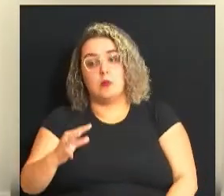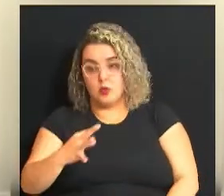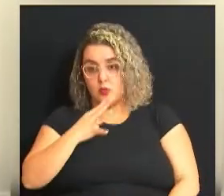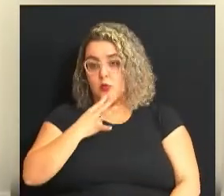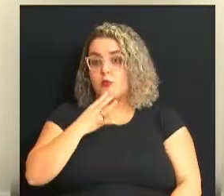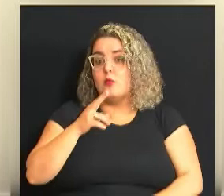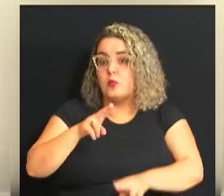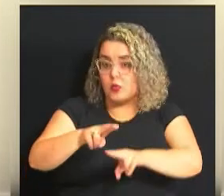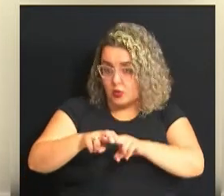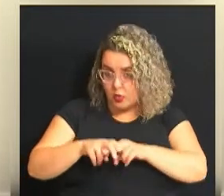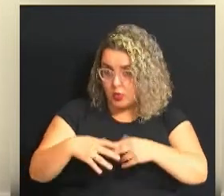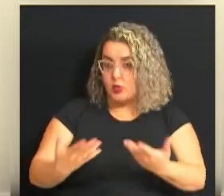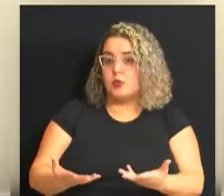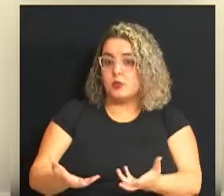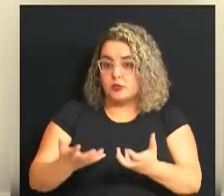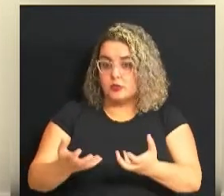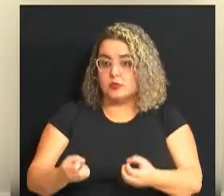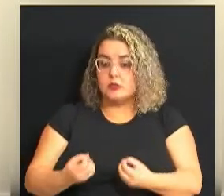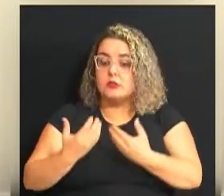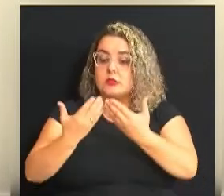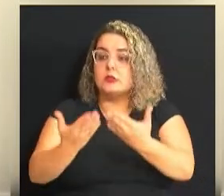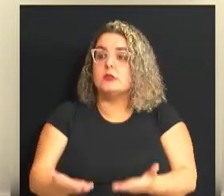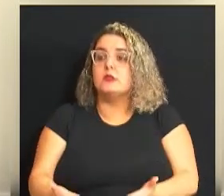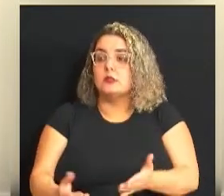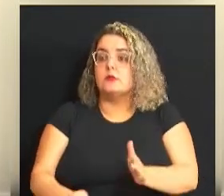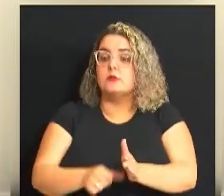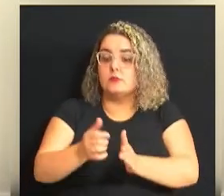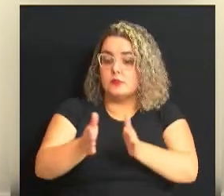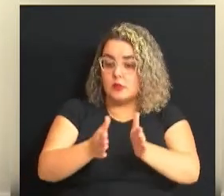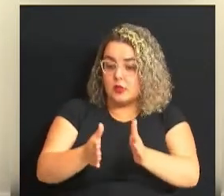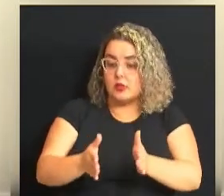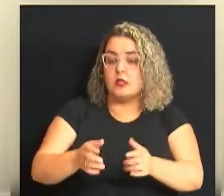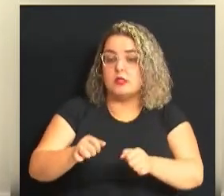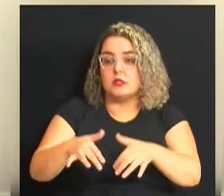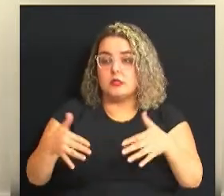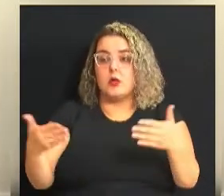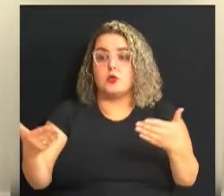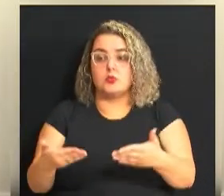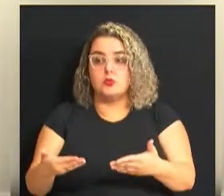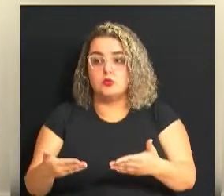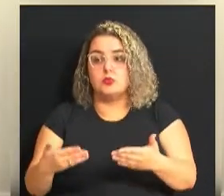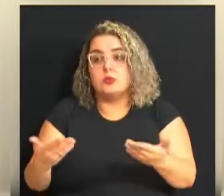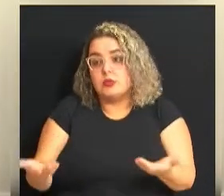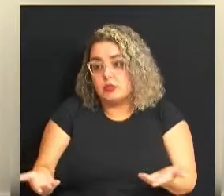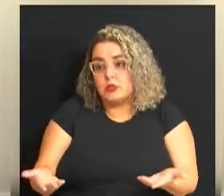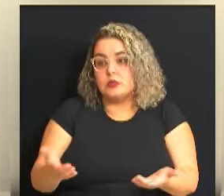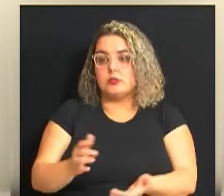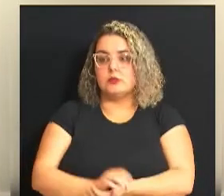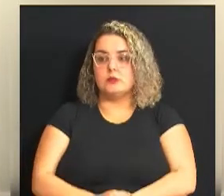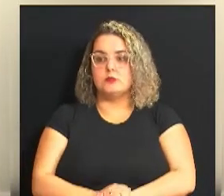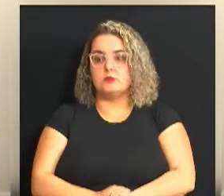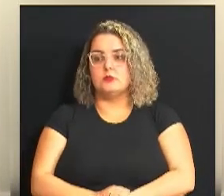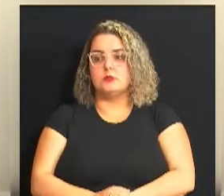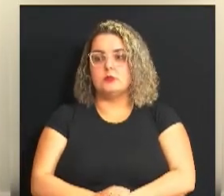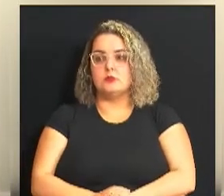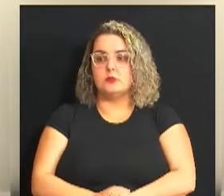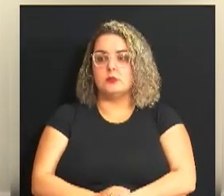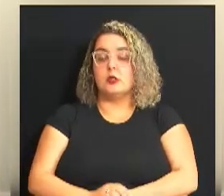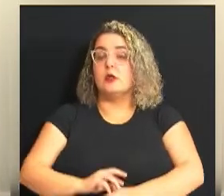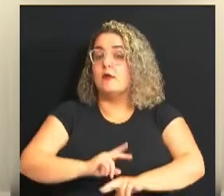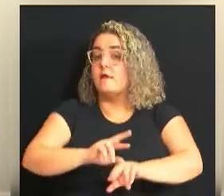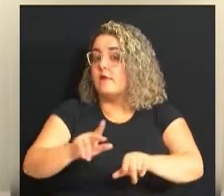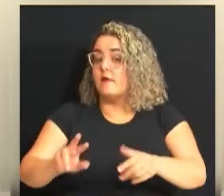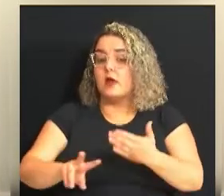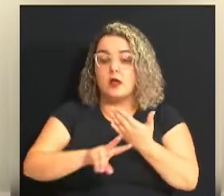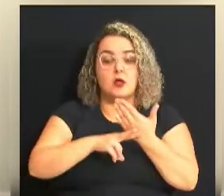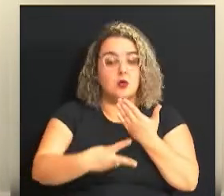gente quis trazer para a primeira parte da sessão de hoje, né? E que, assim, traz muitas consequências para a vida